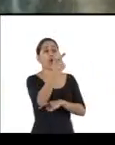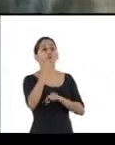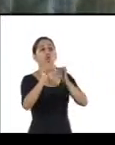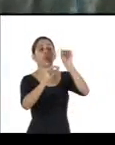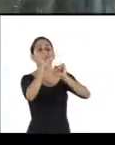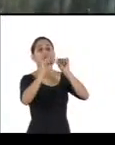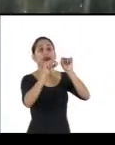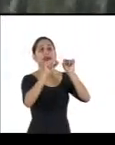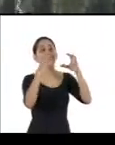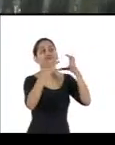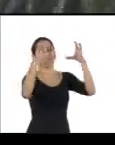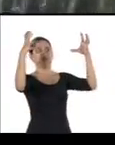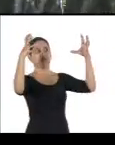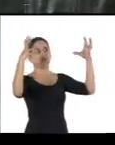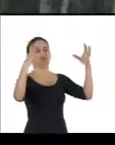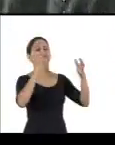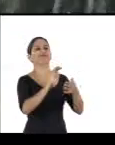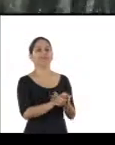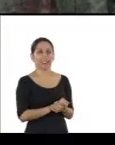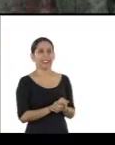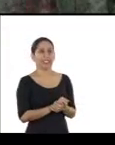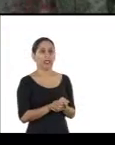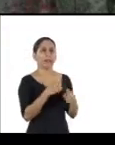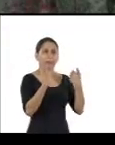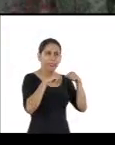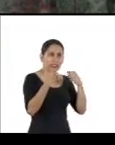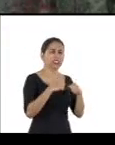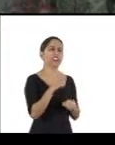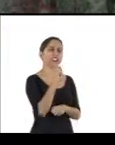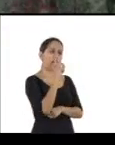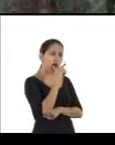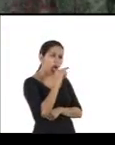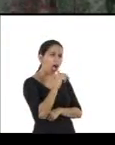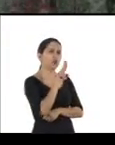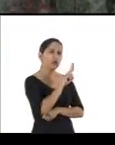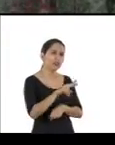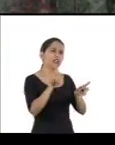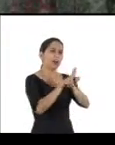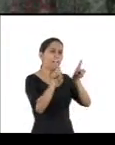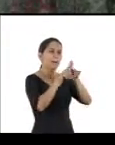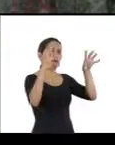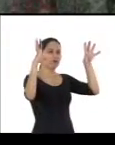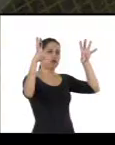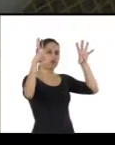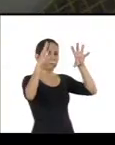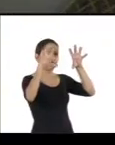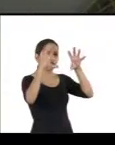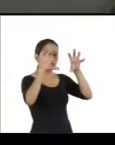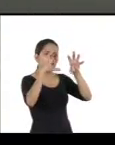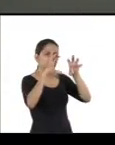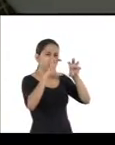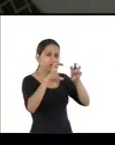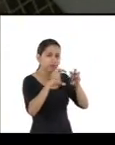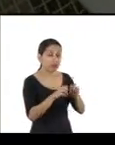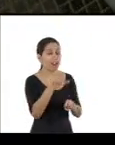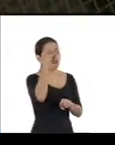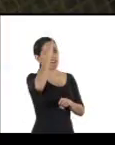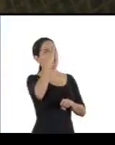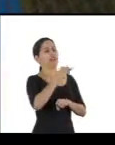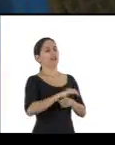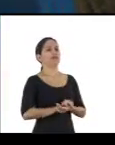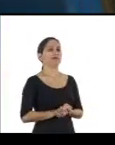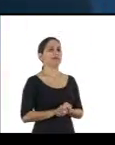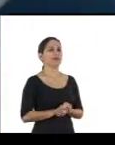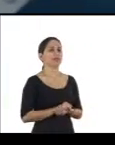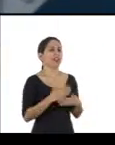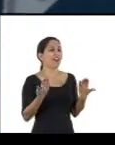uma umidificação para que possa haver o abatimento da poeira e também a eliminação dos gases através da ventilação. É o que a gente